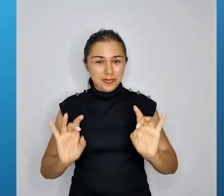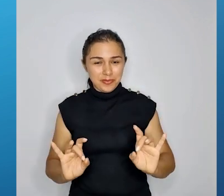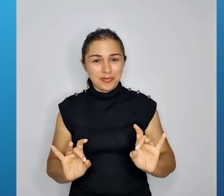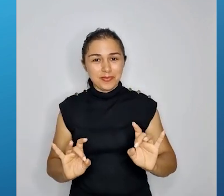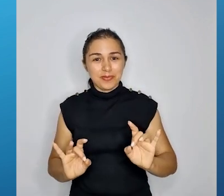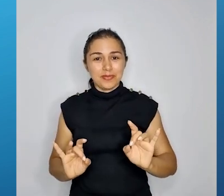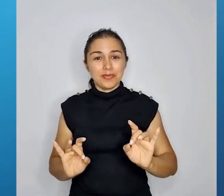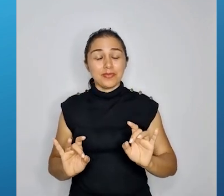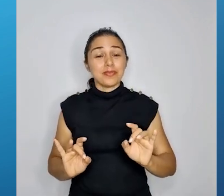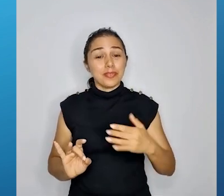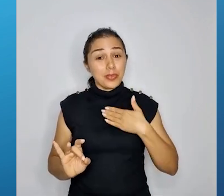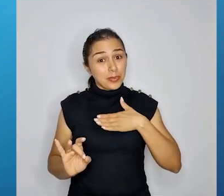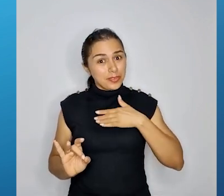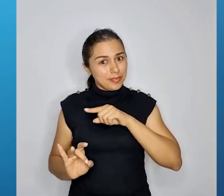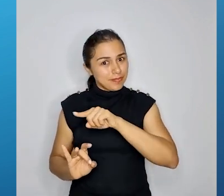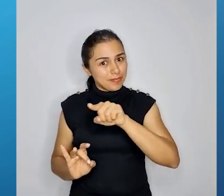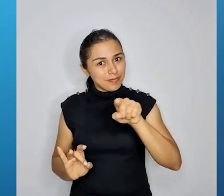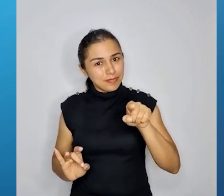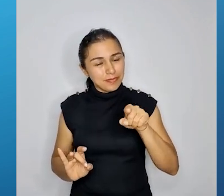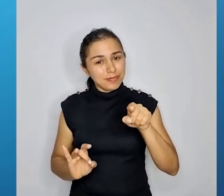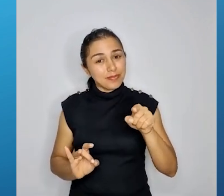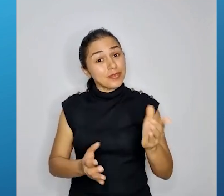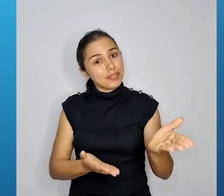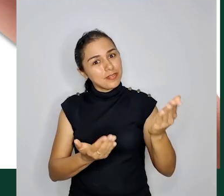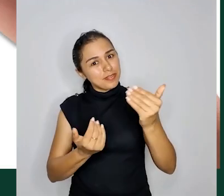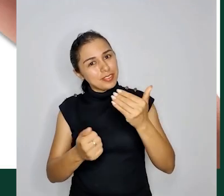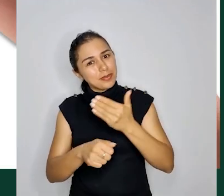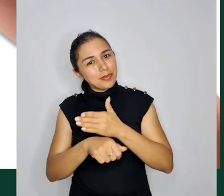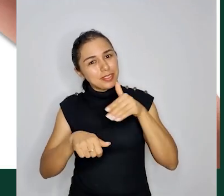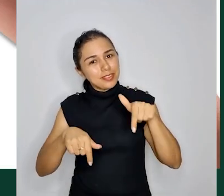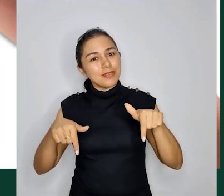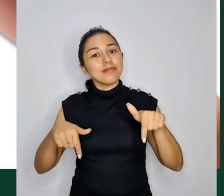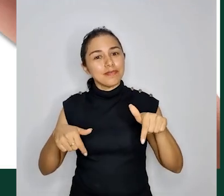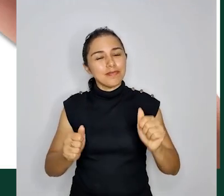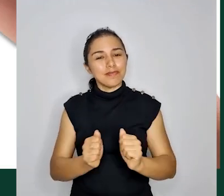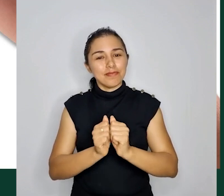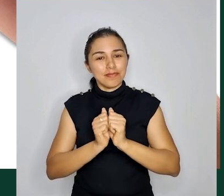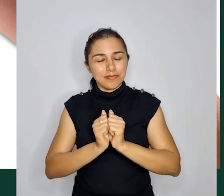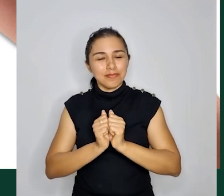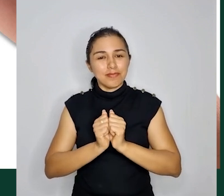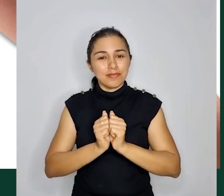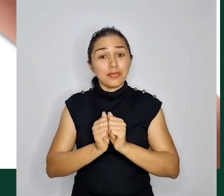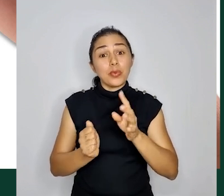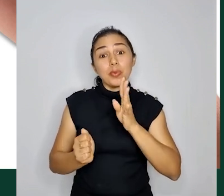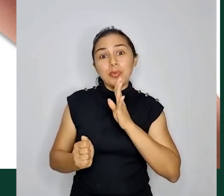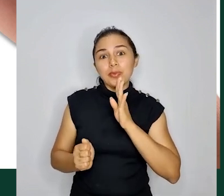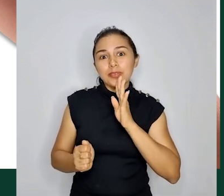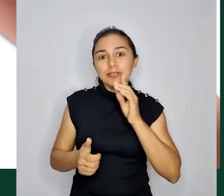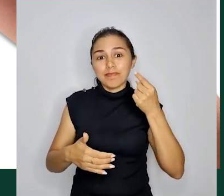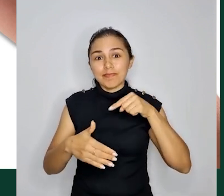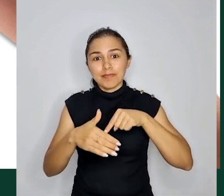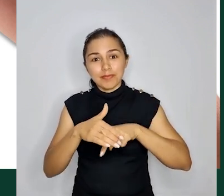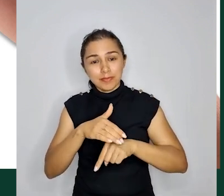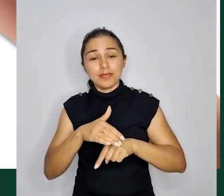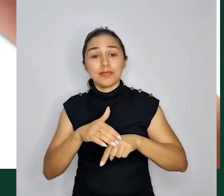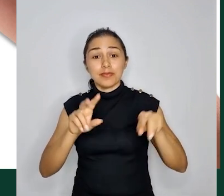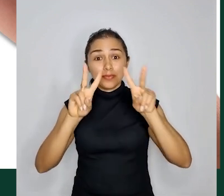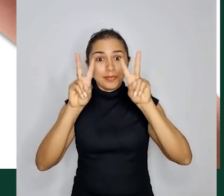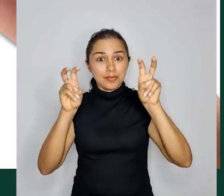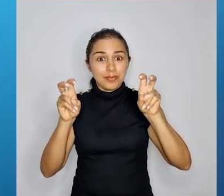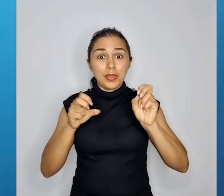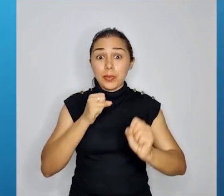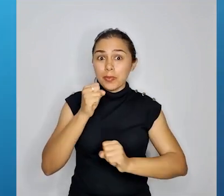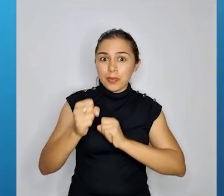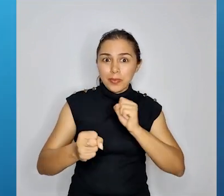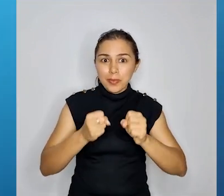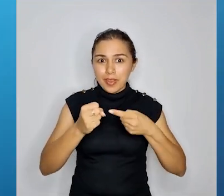onde eu gostaria que você viesse participar aqui junto comigo. Vamos conhecer um pouquinho mais a respeito das